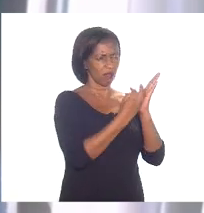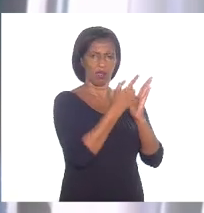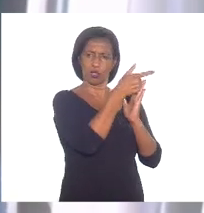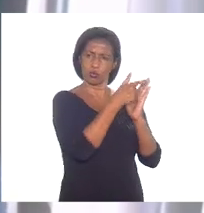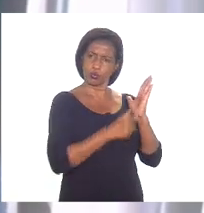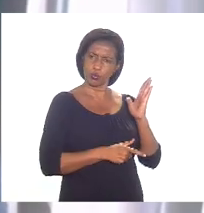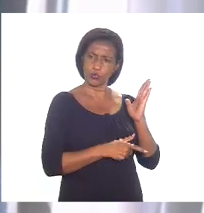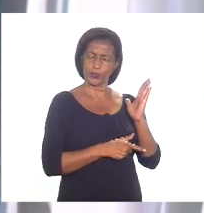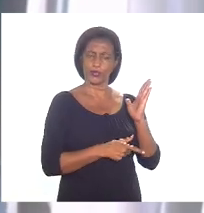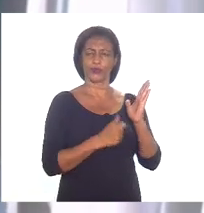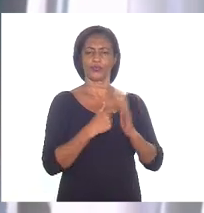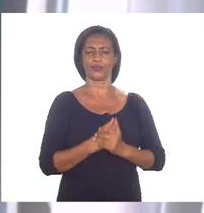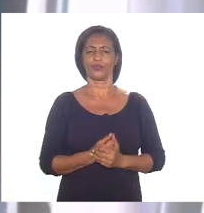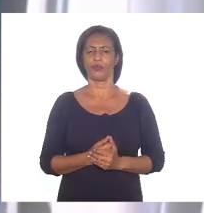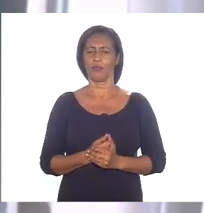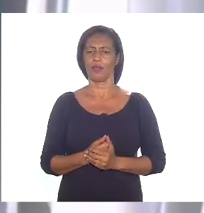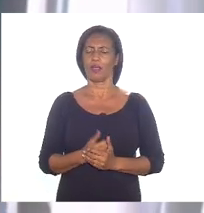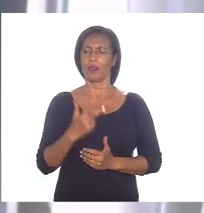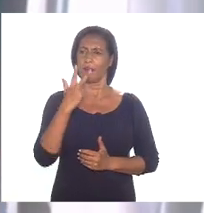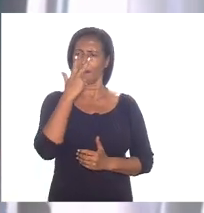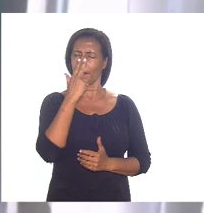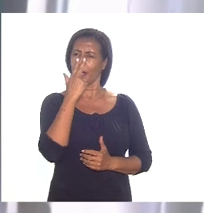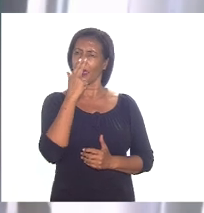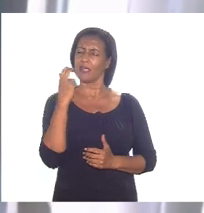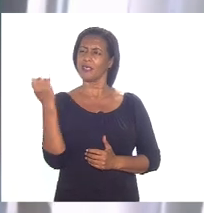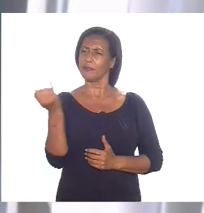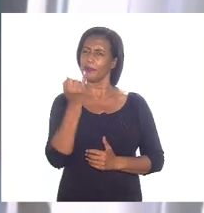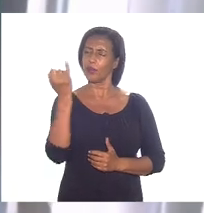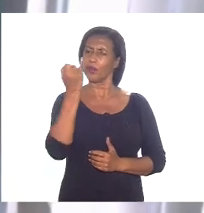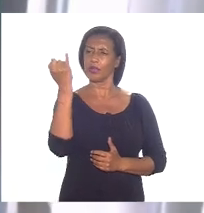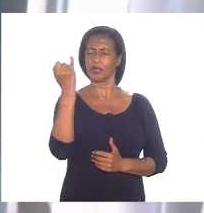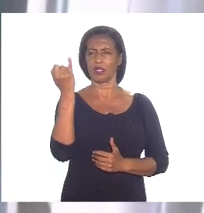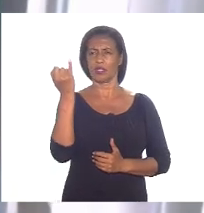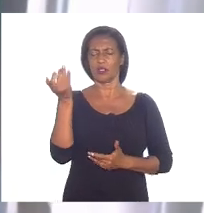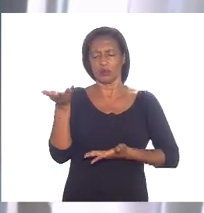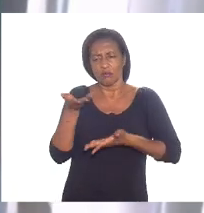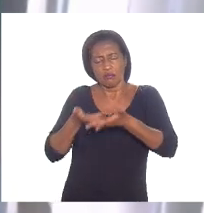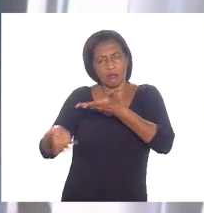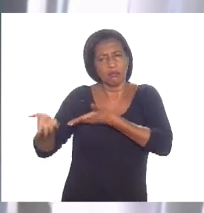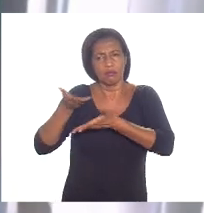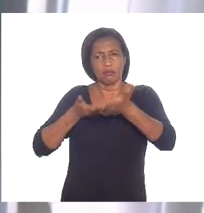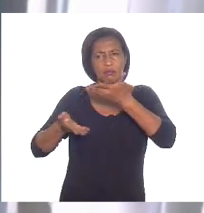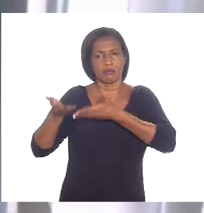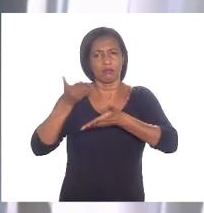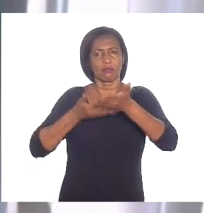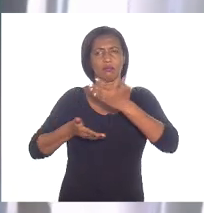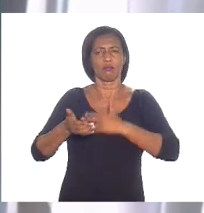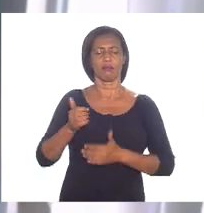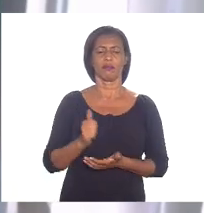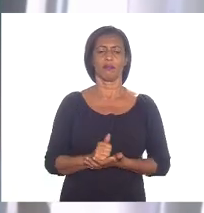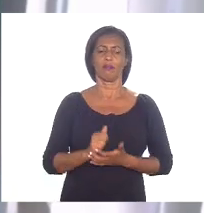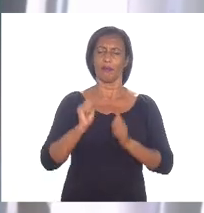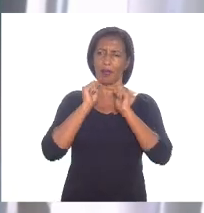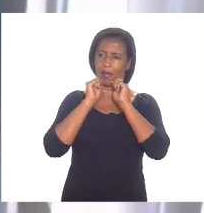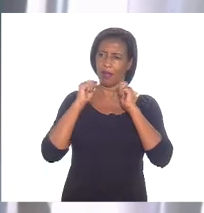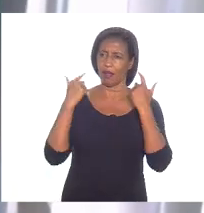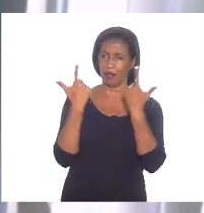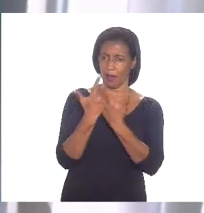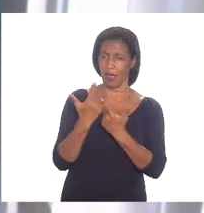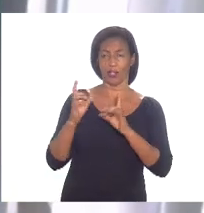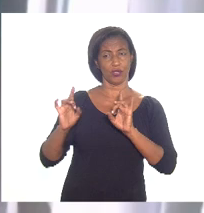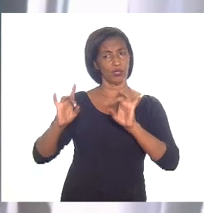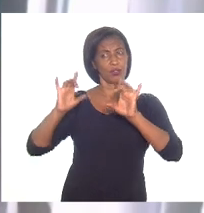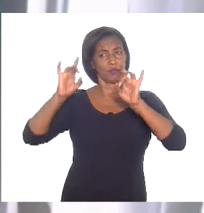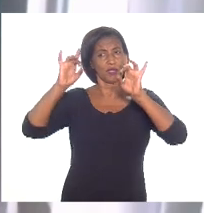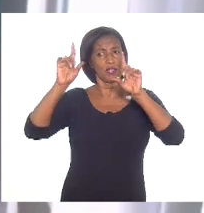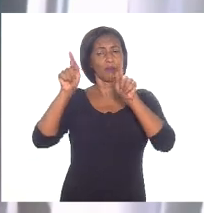retorne à pauta, mas, de qualquer maneira, me parece um marco importante de cooperação entre a Alerj e a comunidade científica do Estado, como eu disse, especialmente no